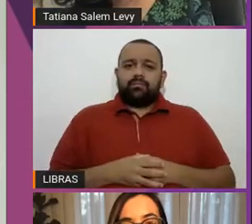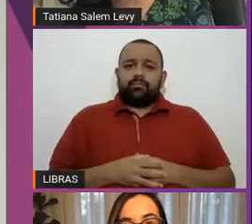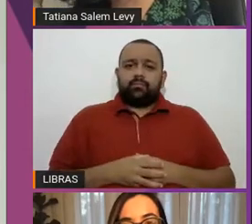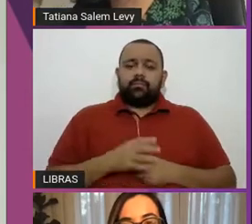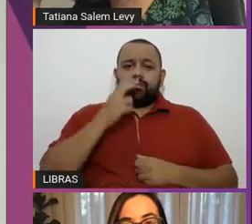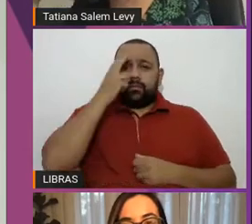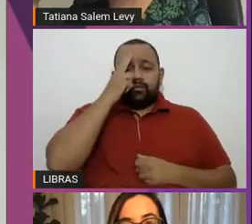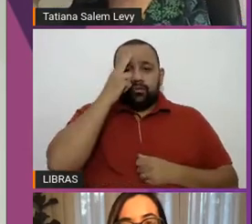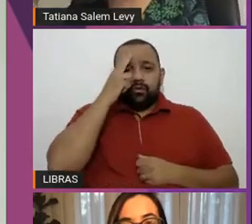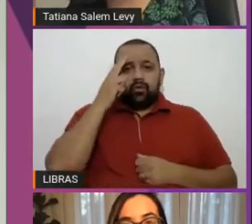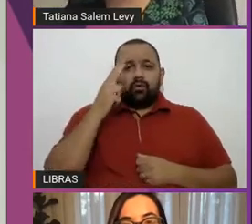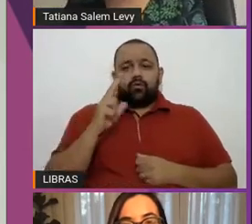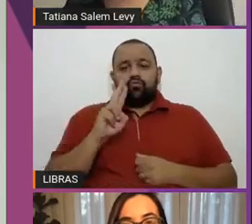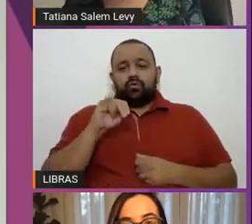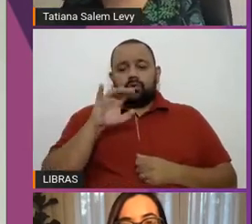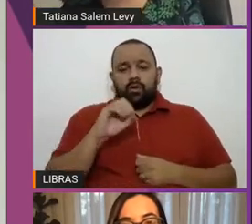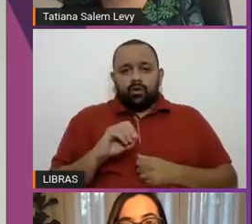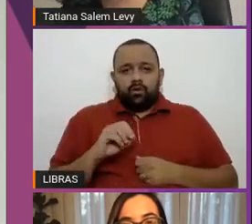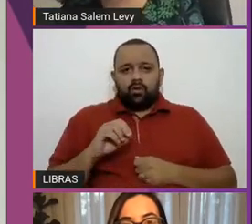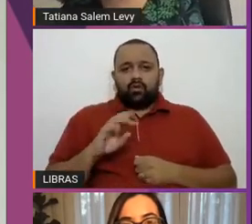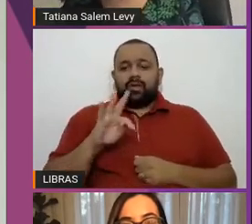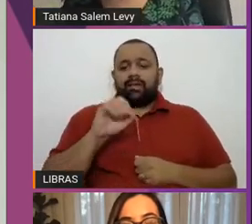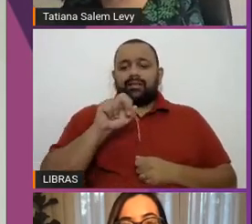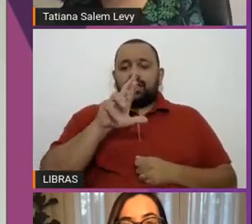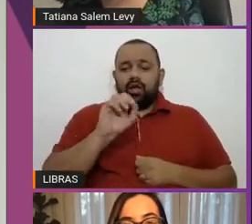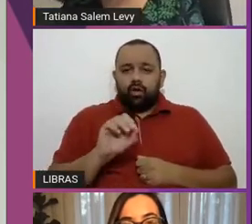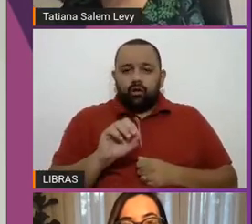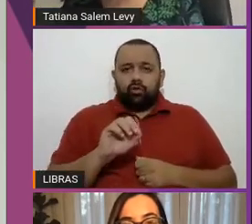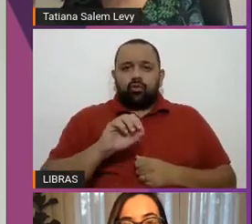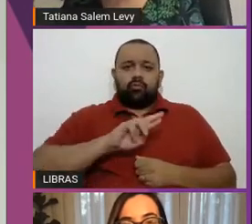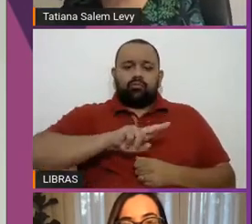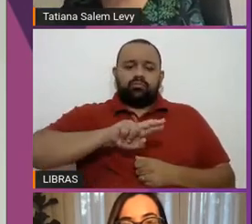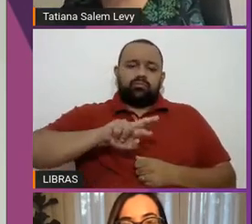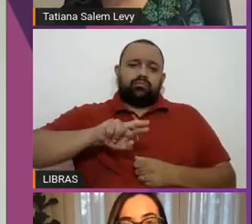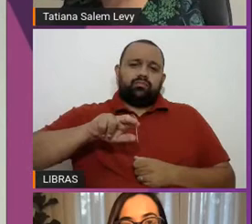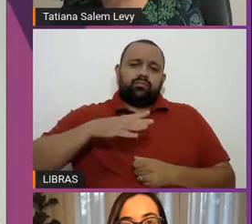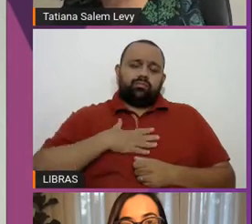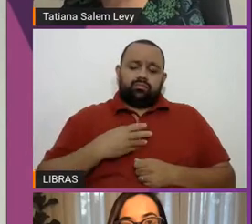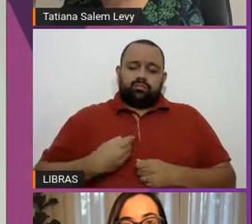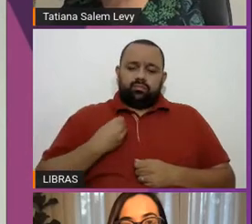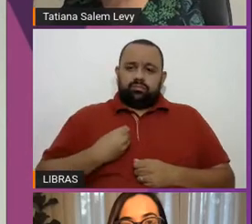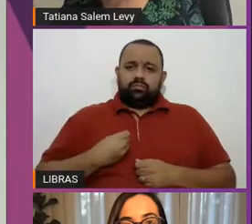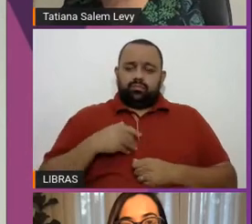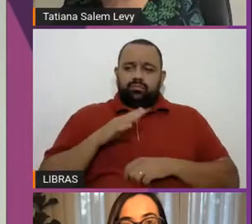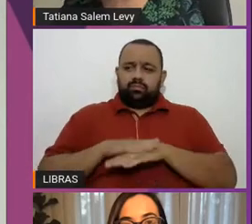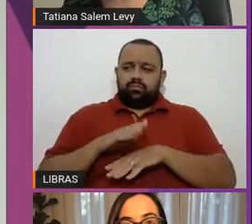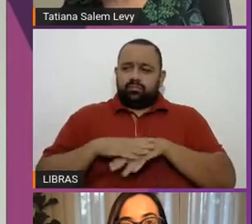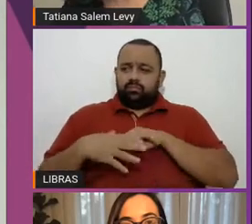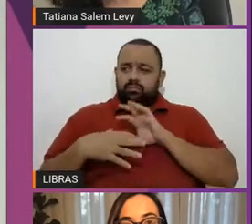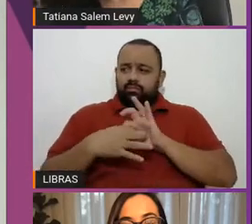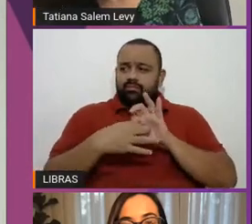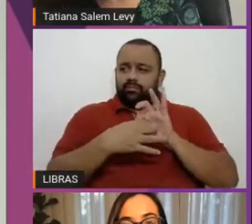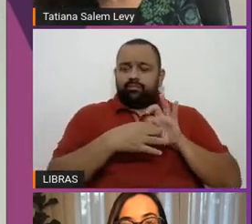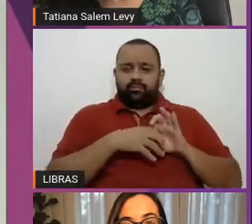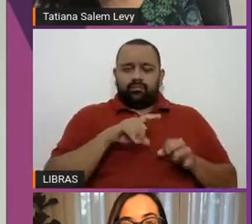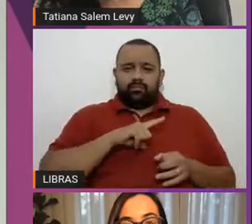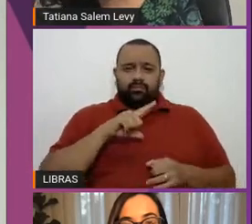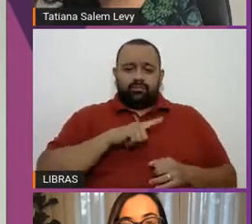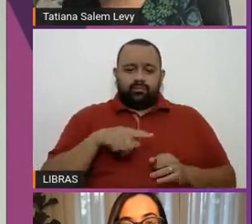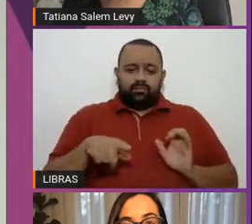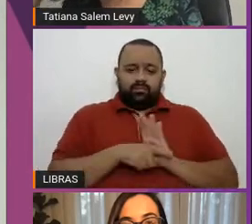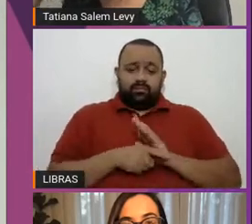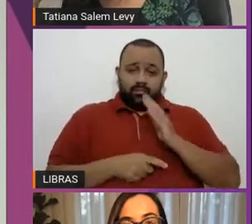sonho onírico hotaru as coisas todas as quais a minha vida é composta né minha vida